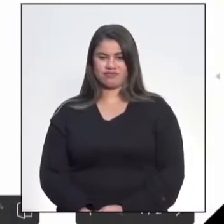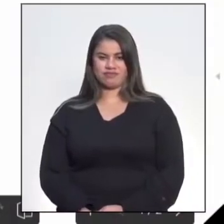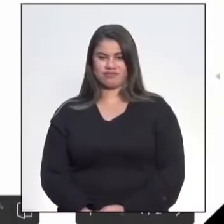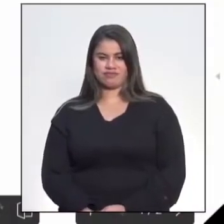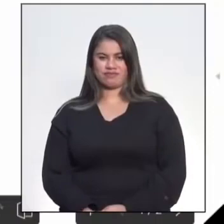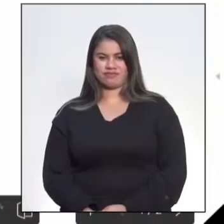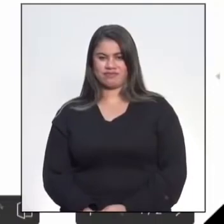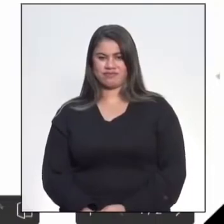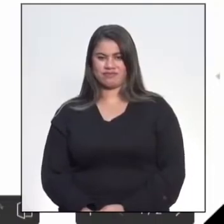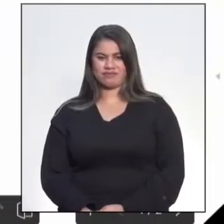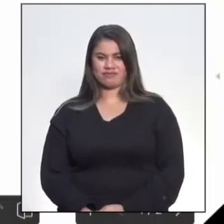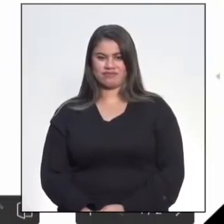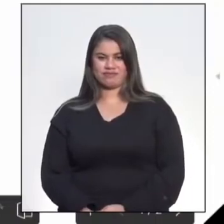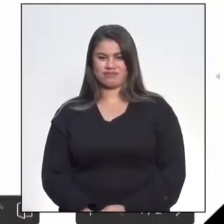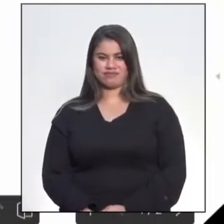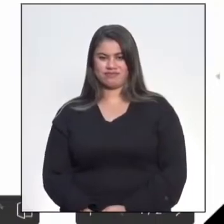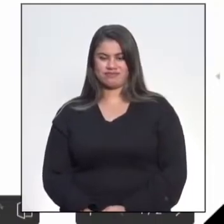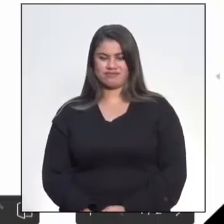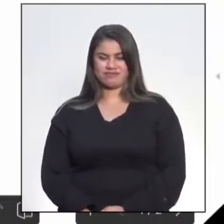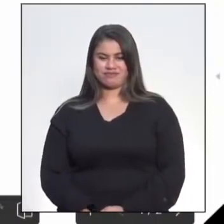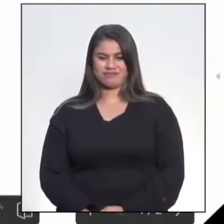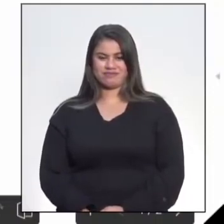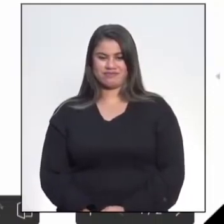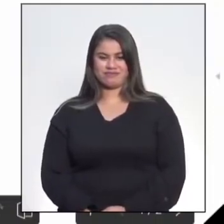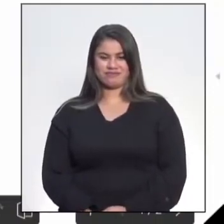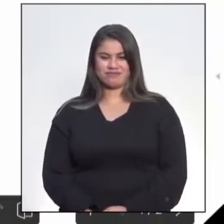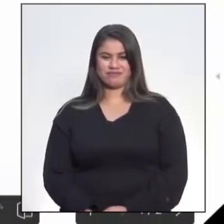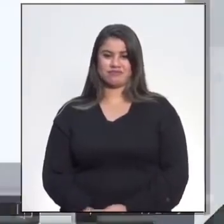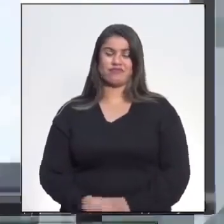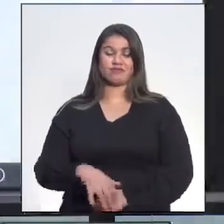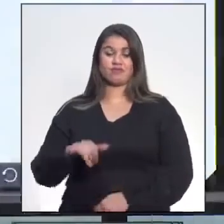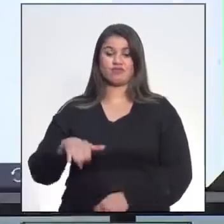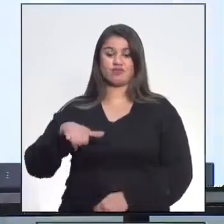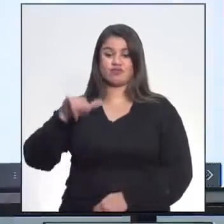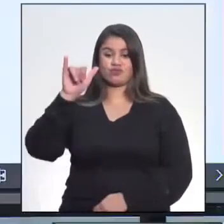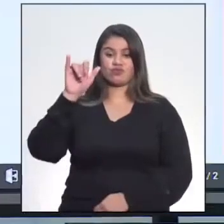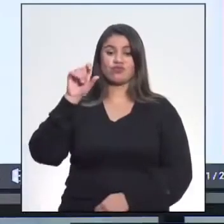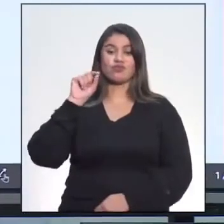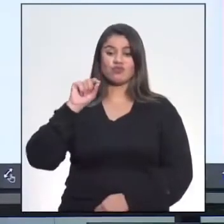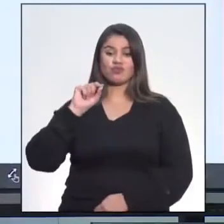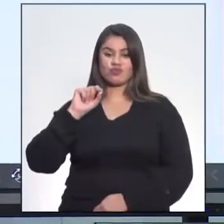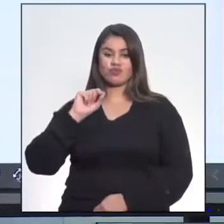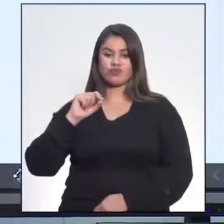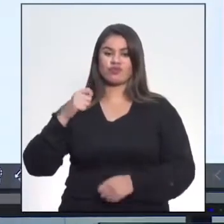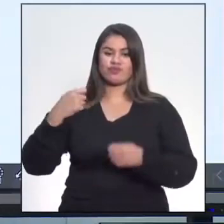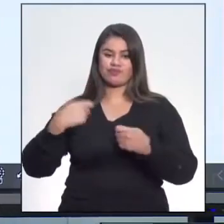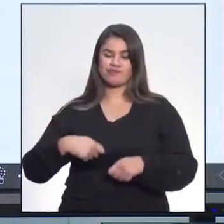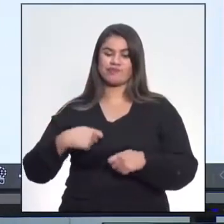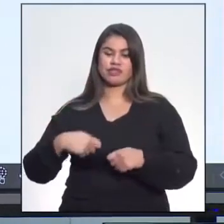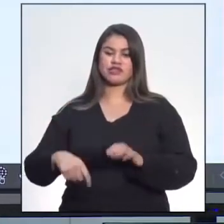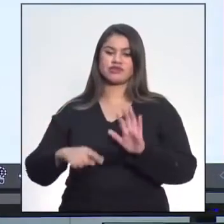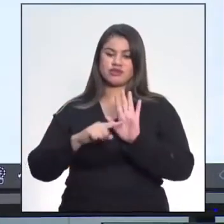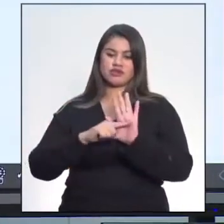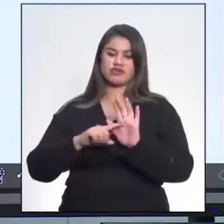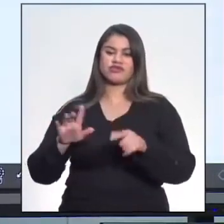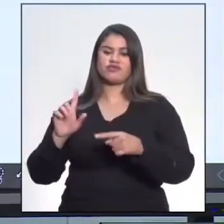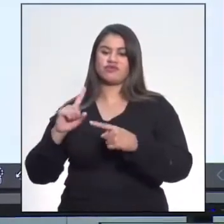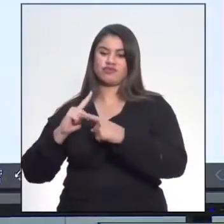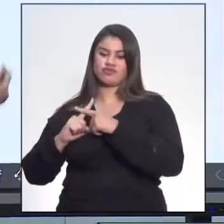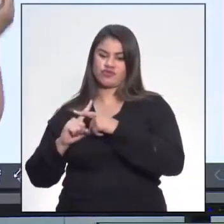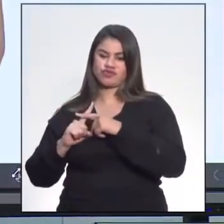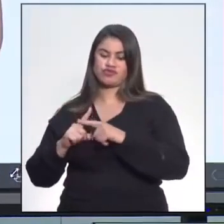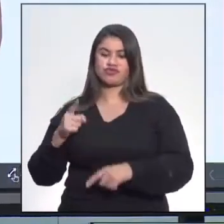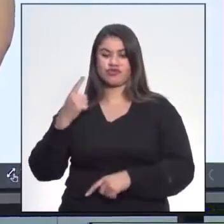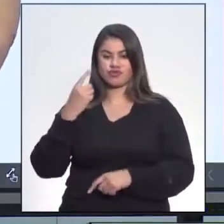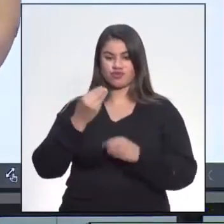lá. 3, tá bom. Agora, e no eixo Y, professora? Eu preciso dos negativos e positivos até o 3, tá vendo? Então,